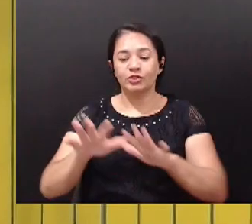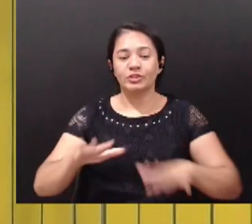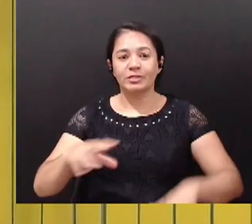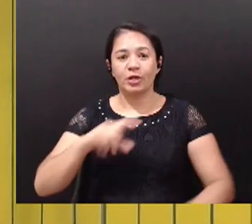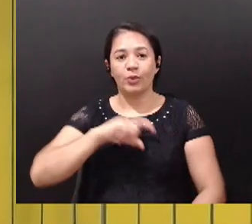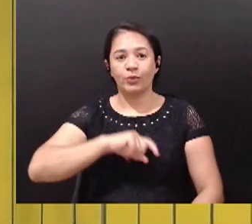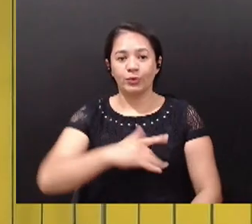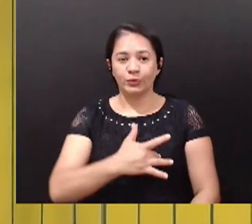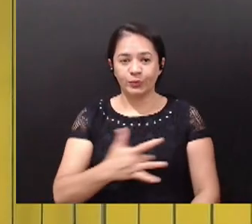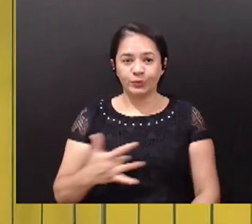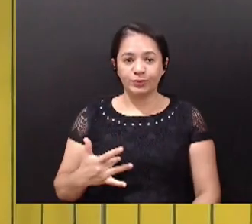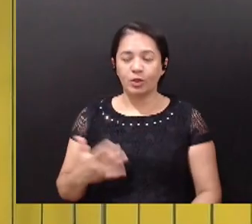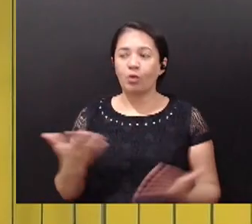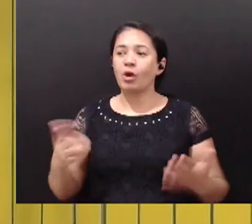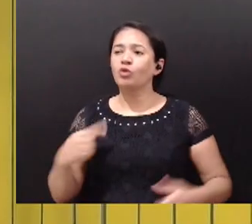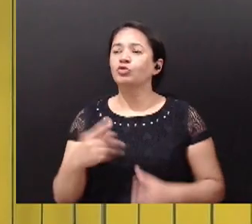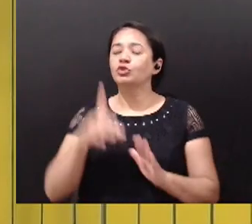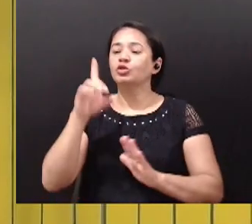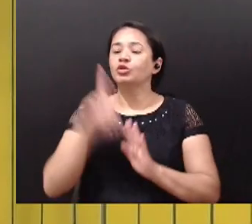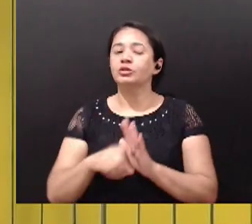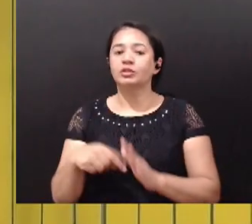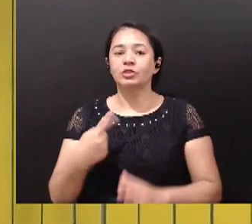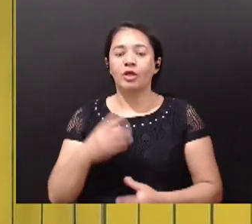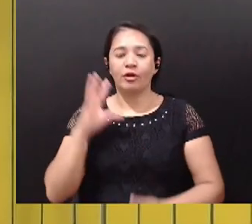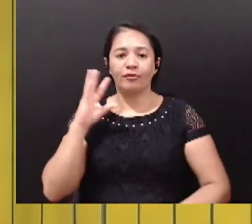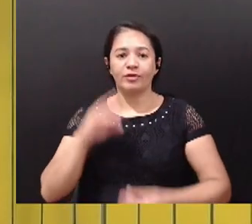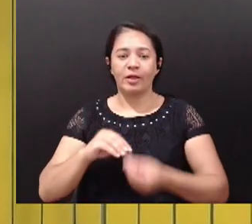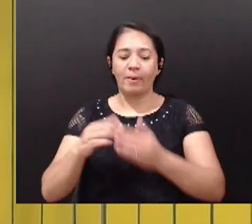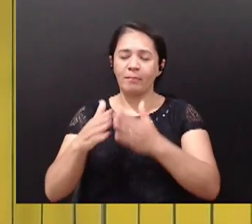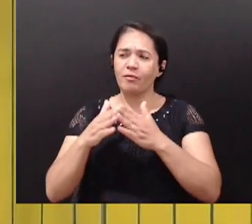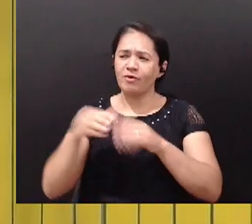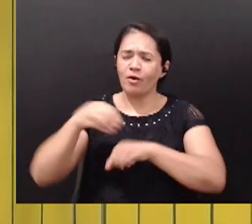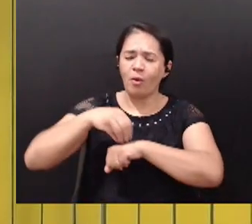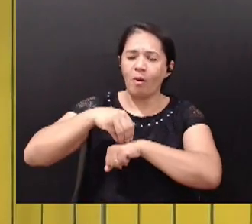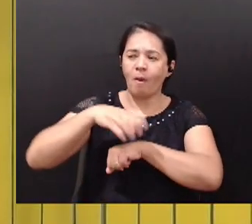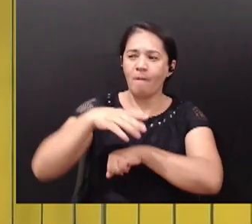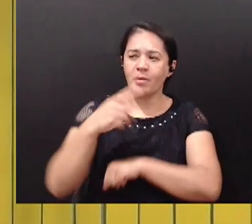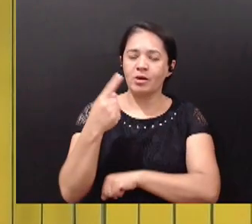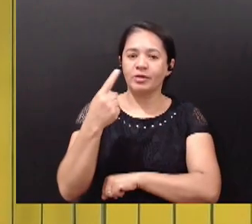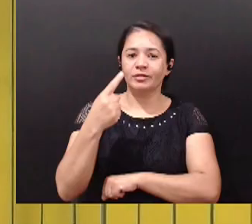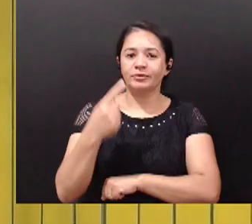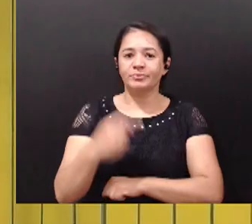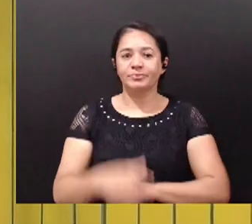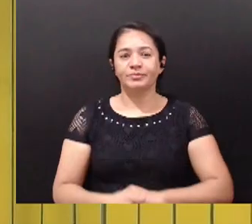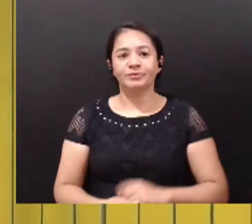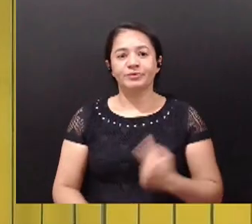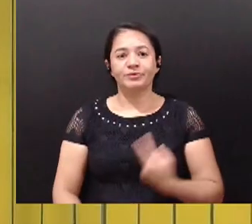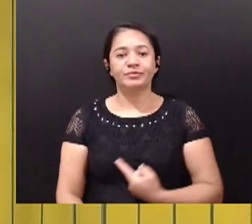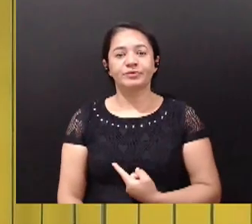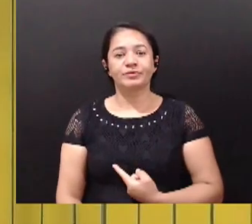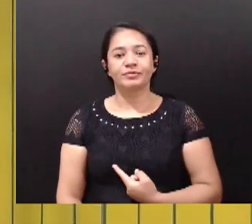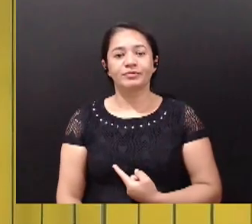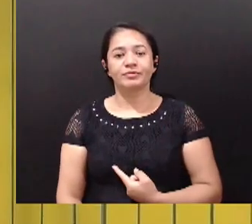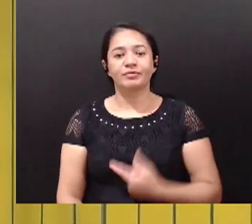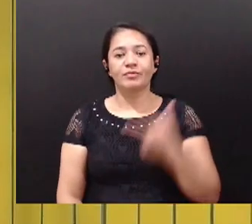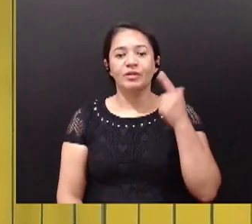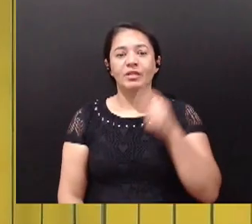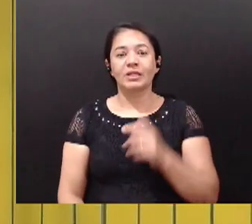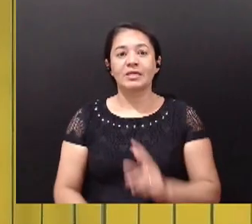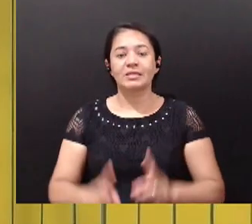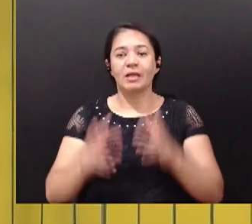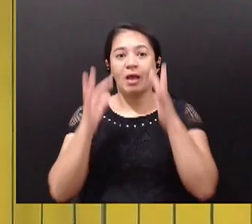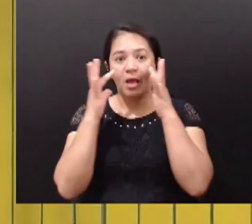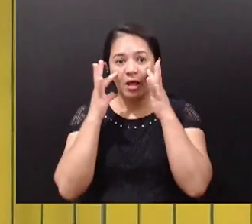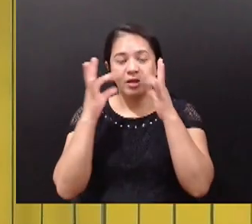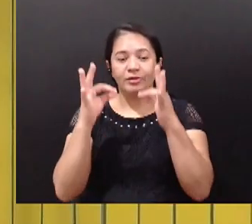é o nosso direito? Então, para a gente encerrar, por gentileza, uma dica para que a gente esteja sempre atento aos nossos